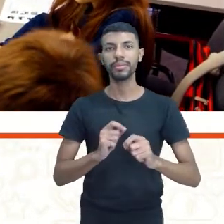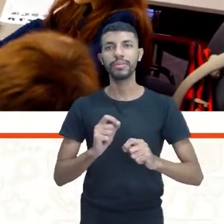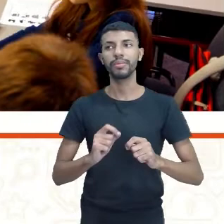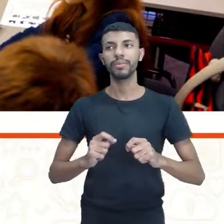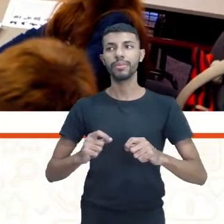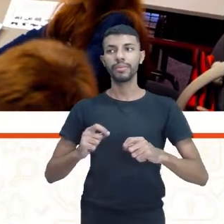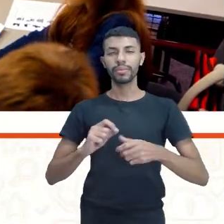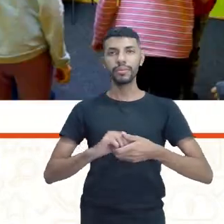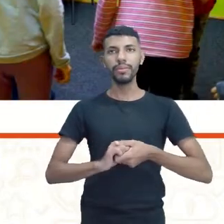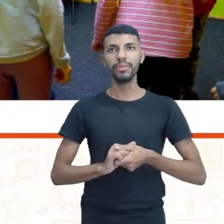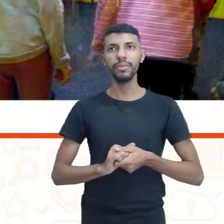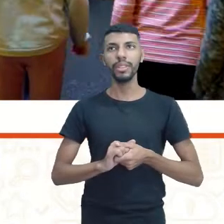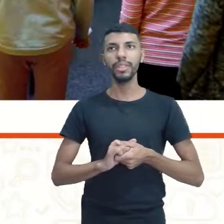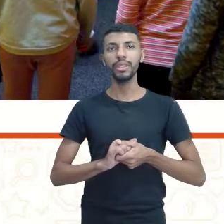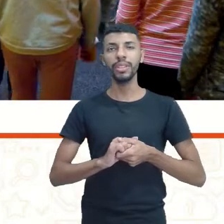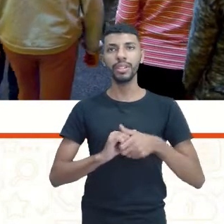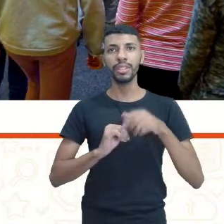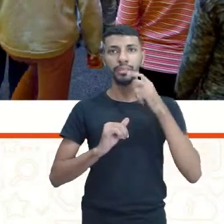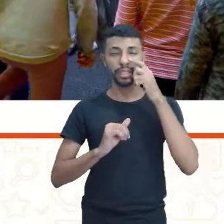cognitiva.